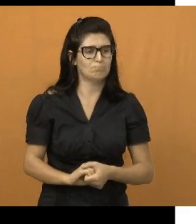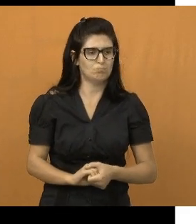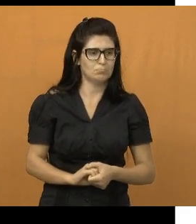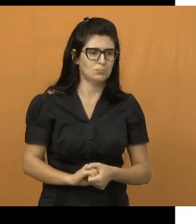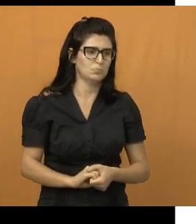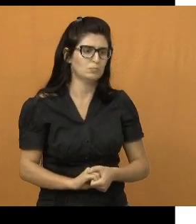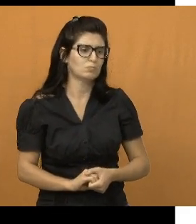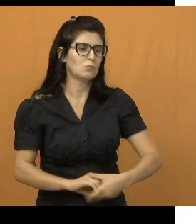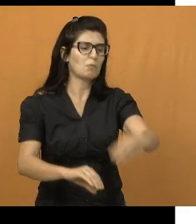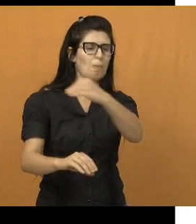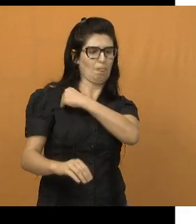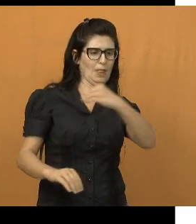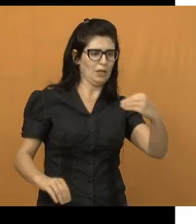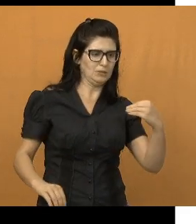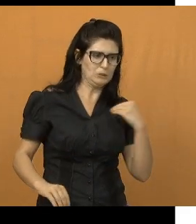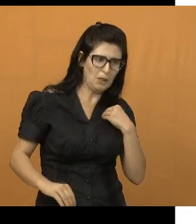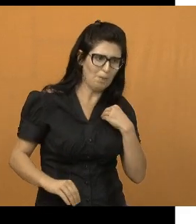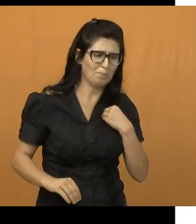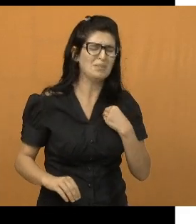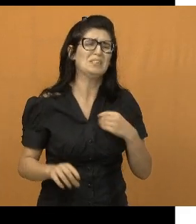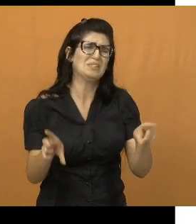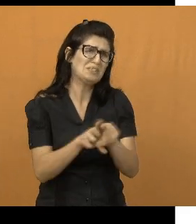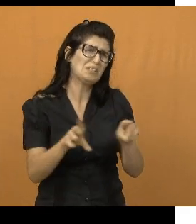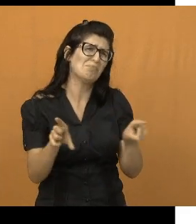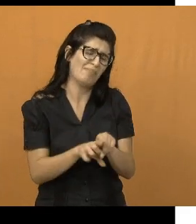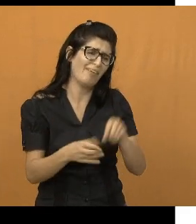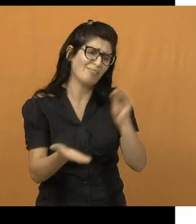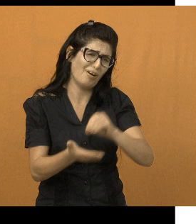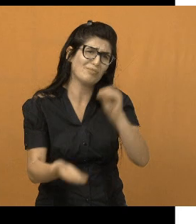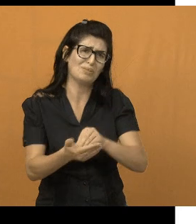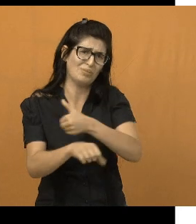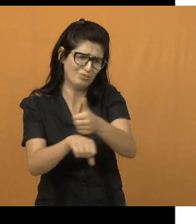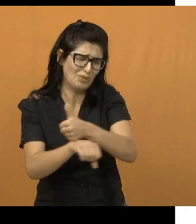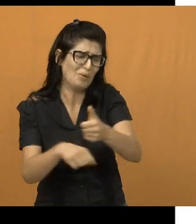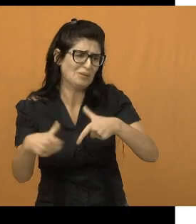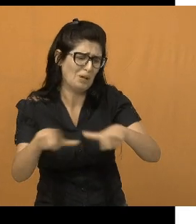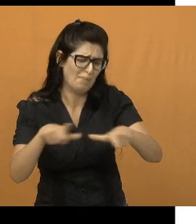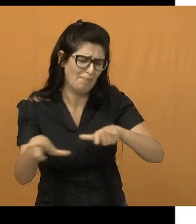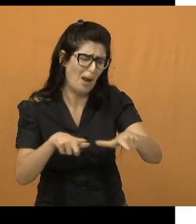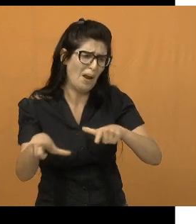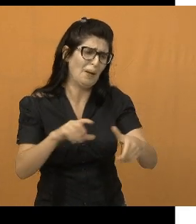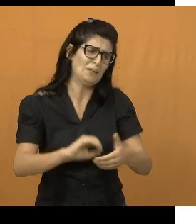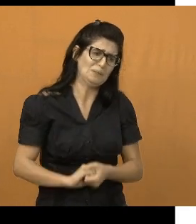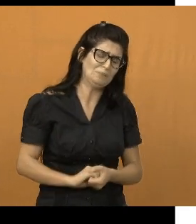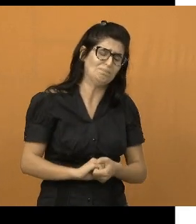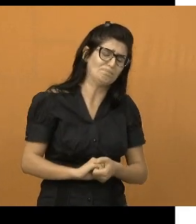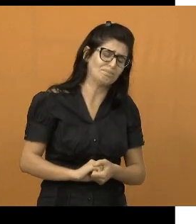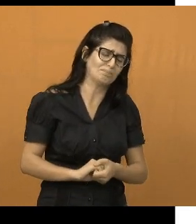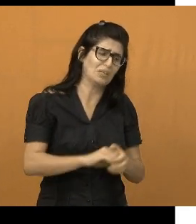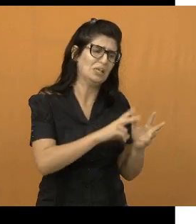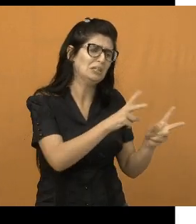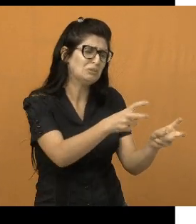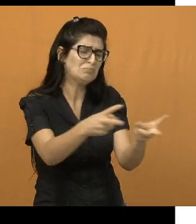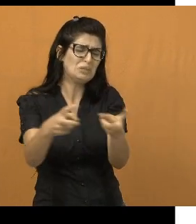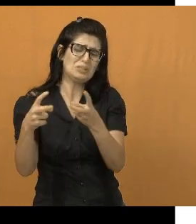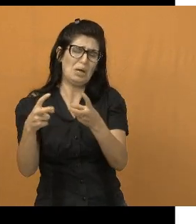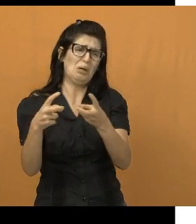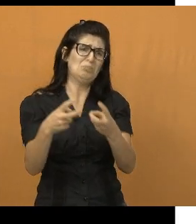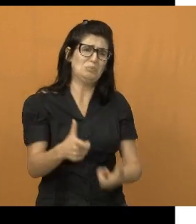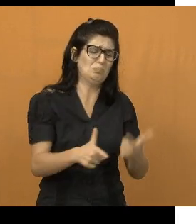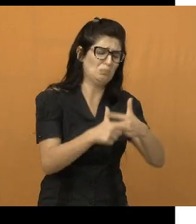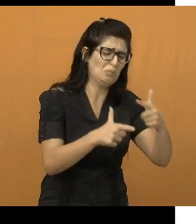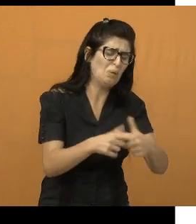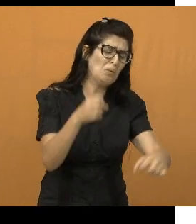Alguns exames com demanda reprimida que também enfrentamos e nos deparamos com o mesmo problema ao longo